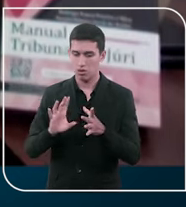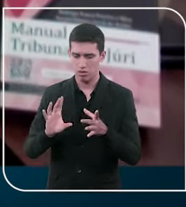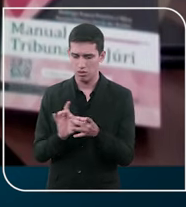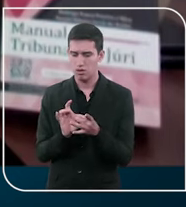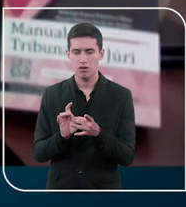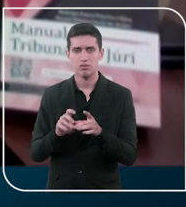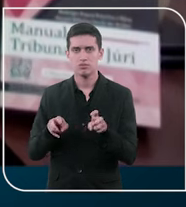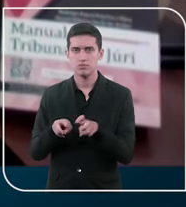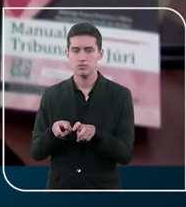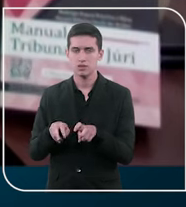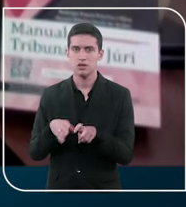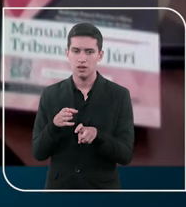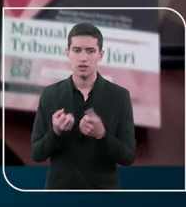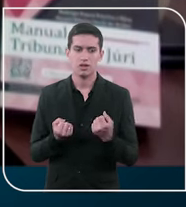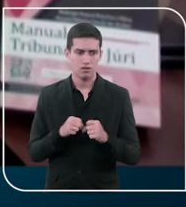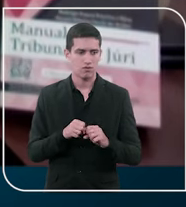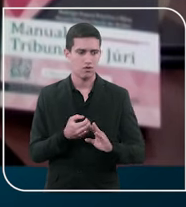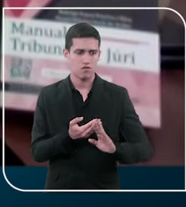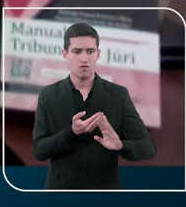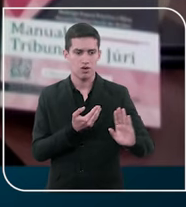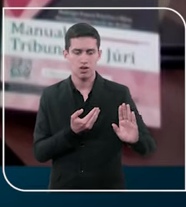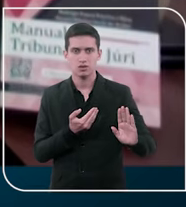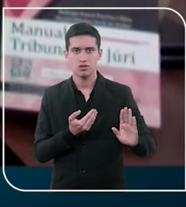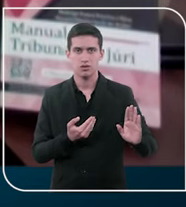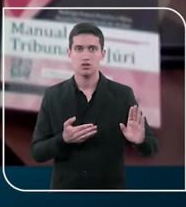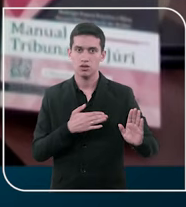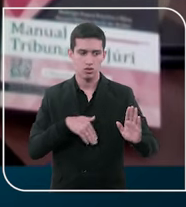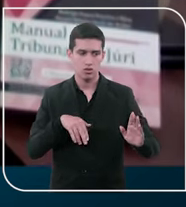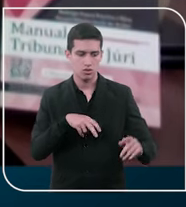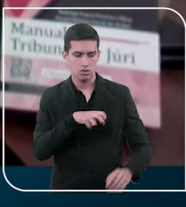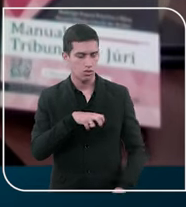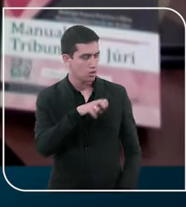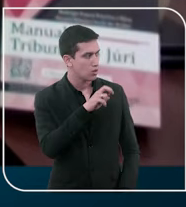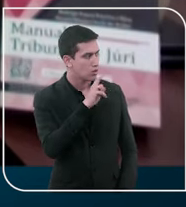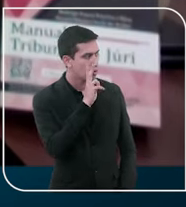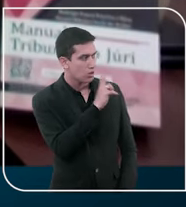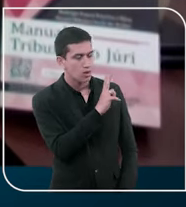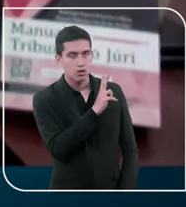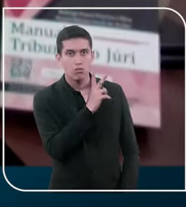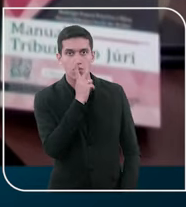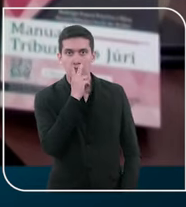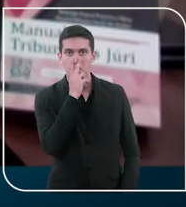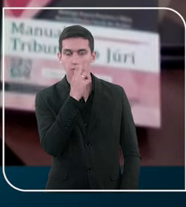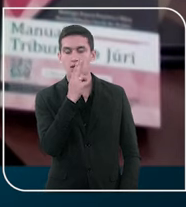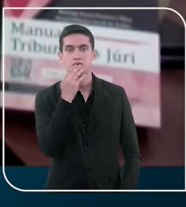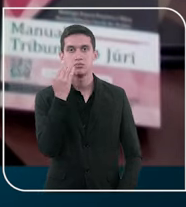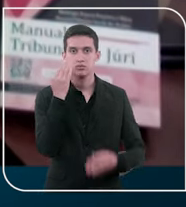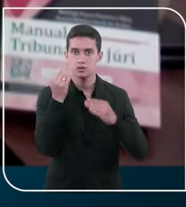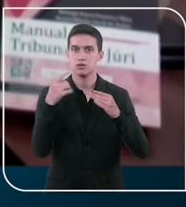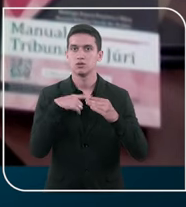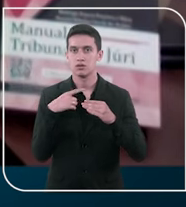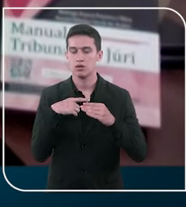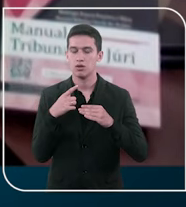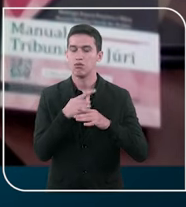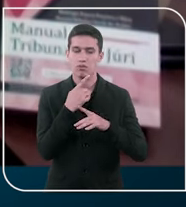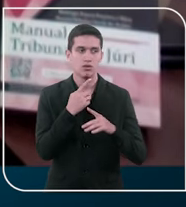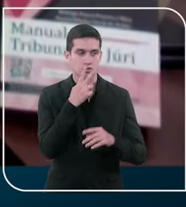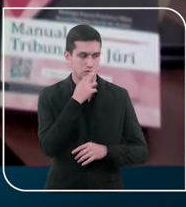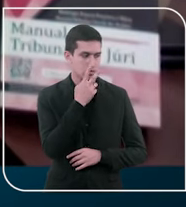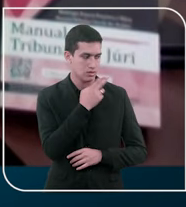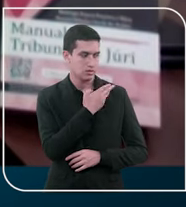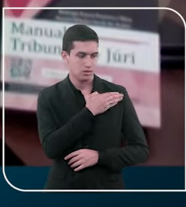juiz, grudado, e a defesa afastado. Isso daí, para os jurados leigos, obviamente, que também denota